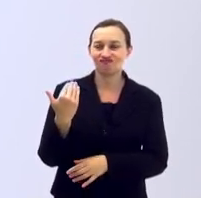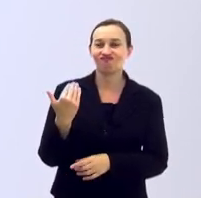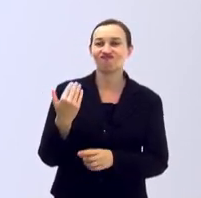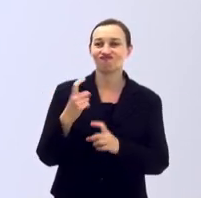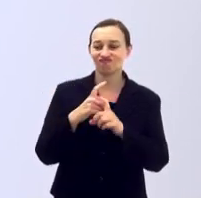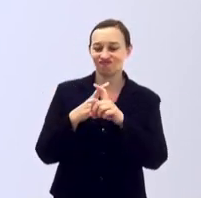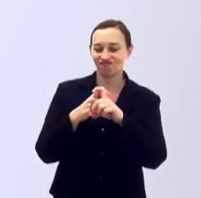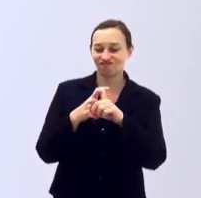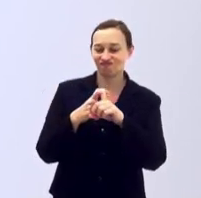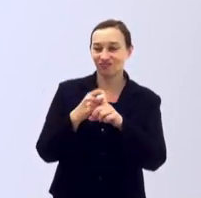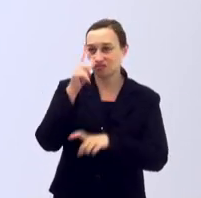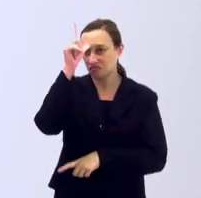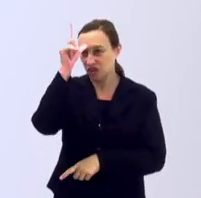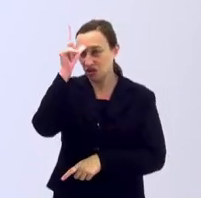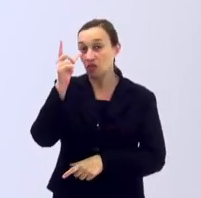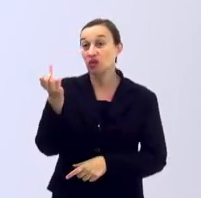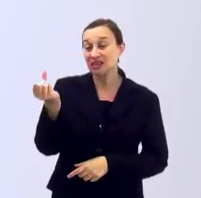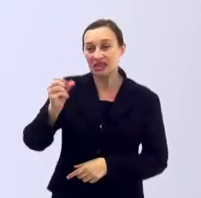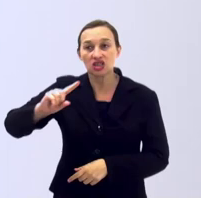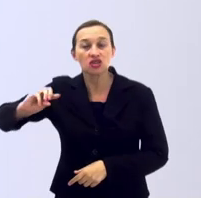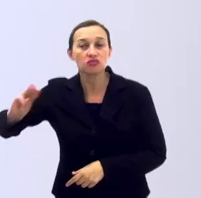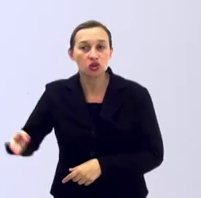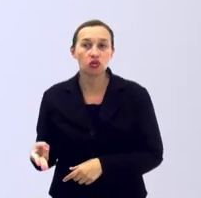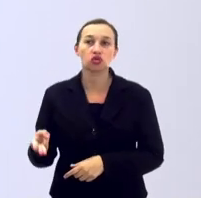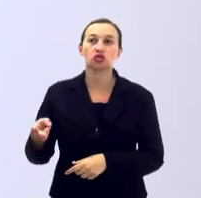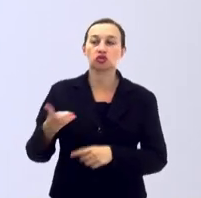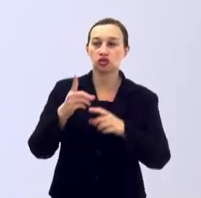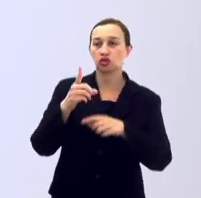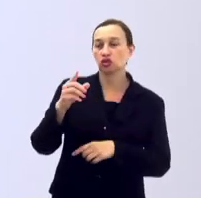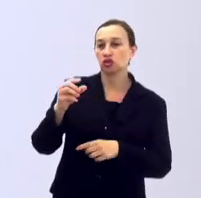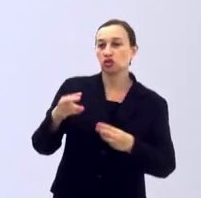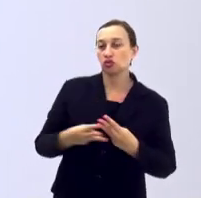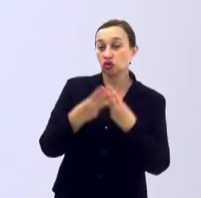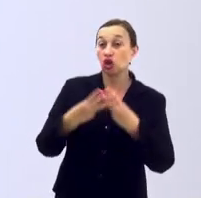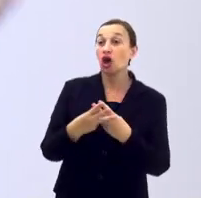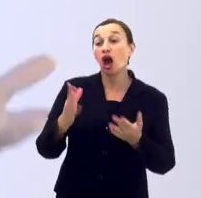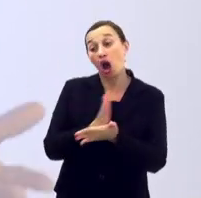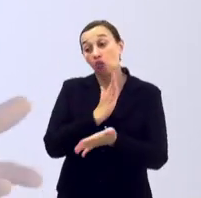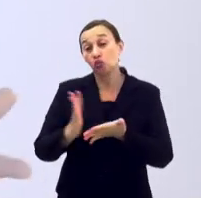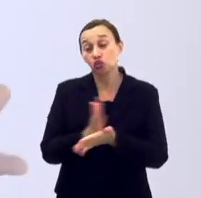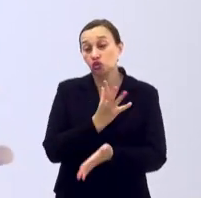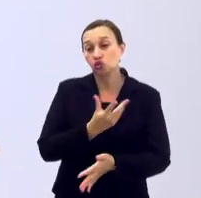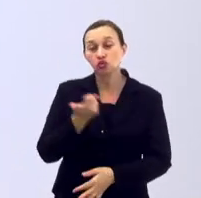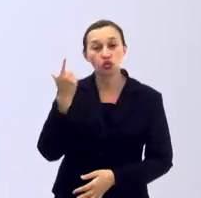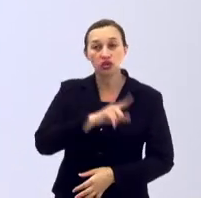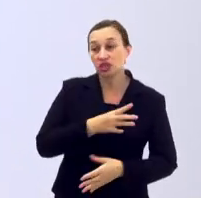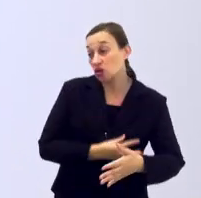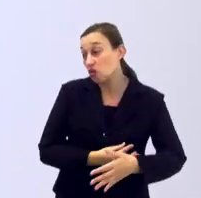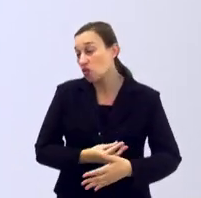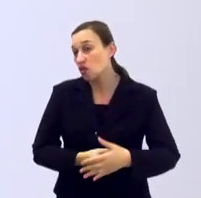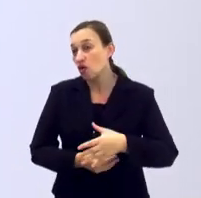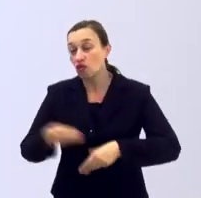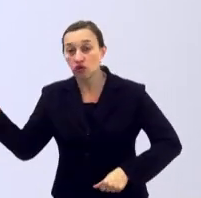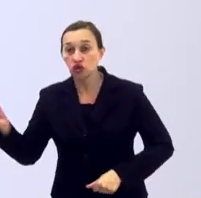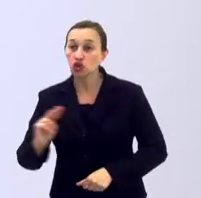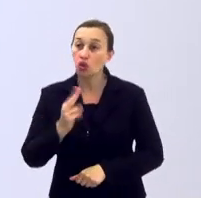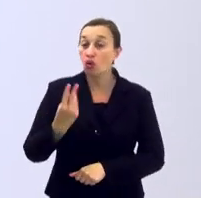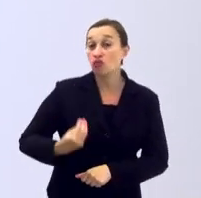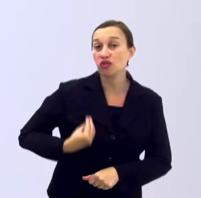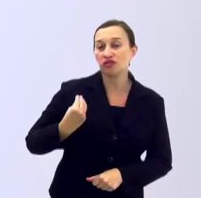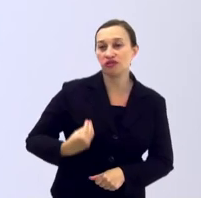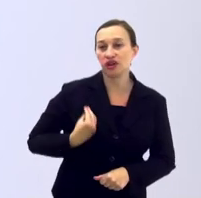regime nazista da Alemanha. 6 milhões de judeus. 1/3 ou conseguiu fugir, ou conseguiu